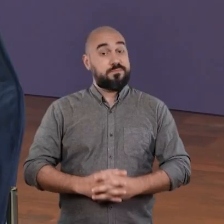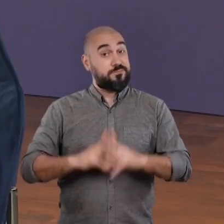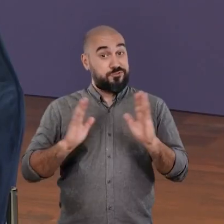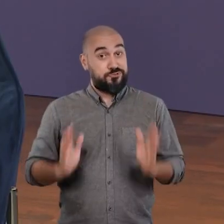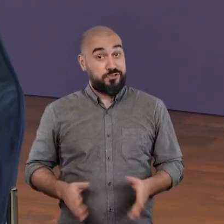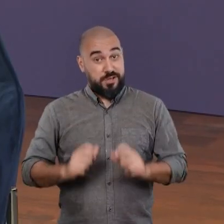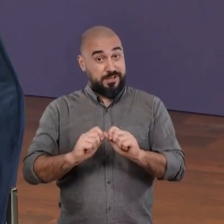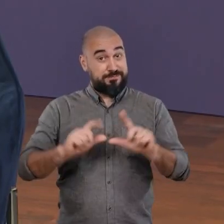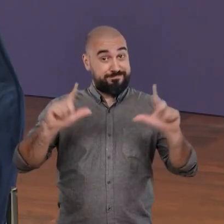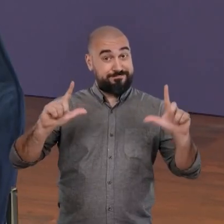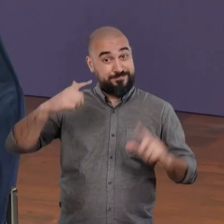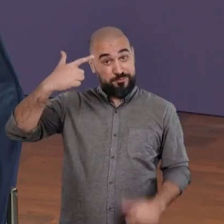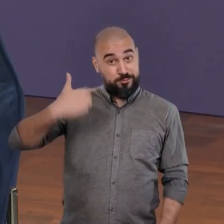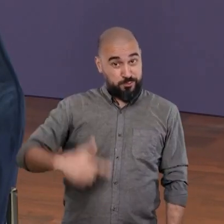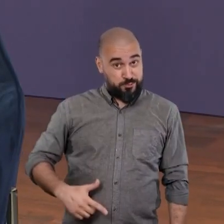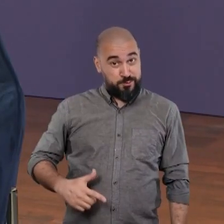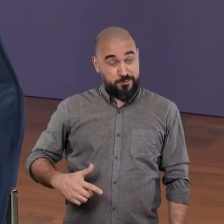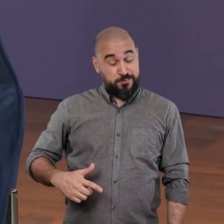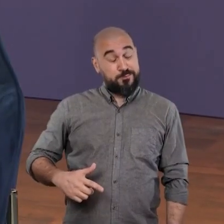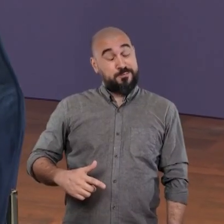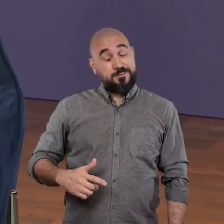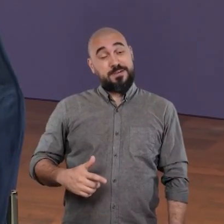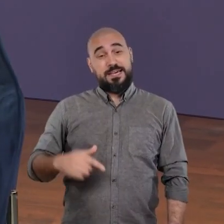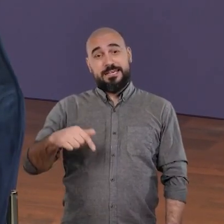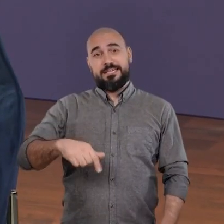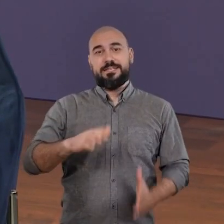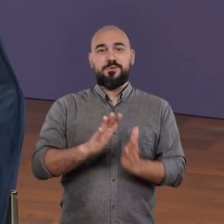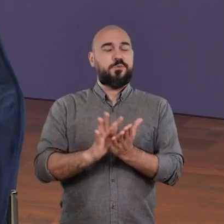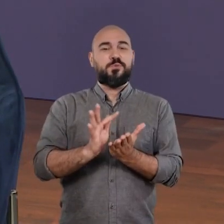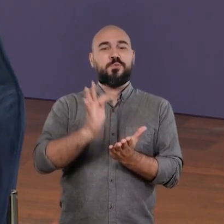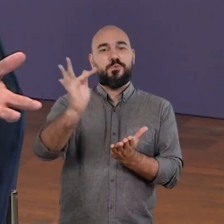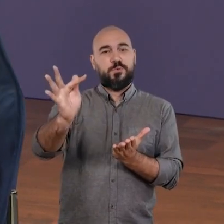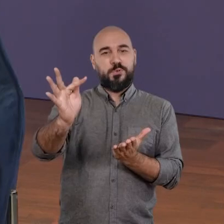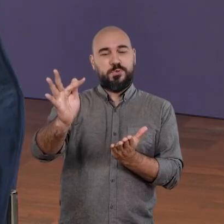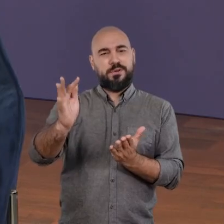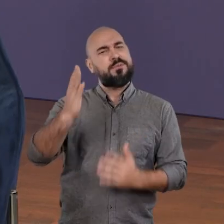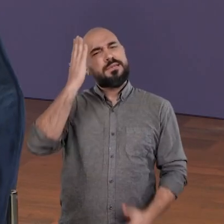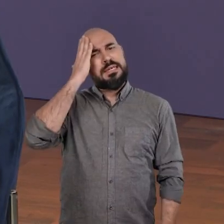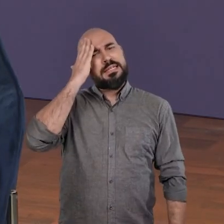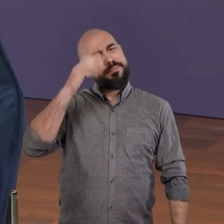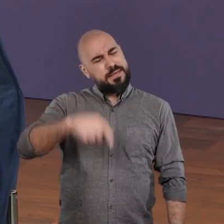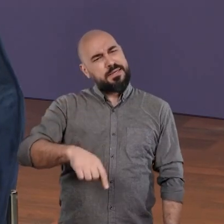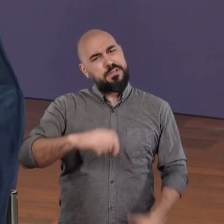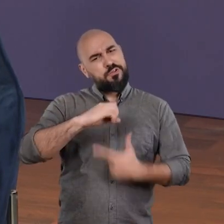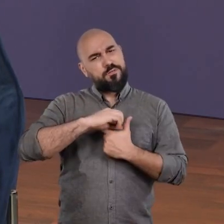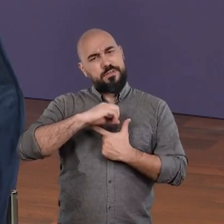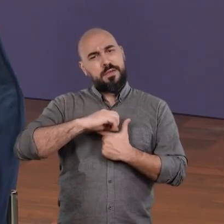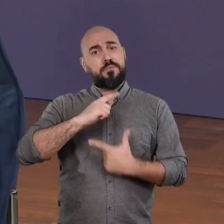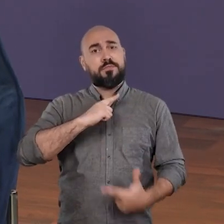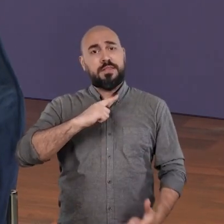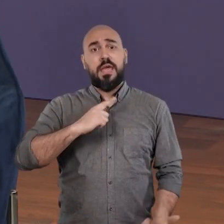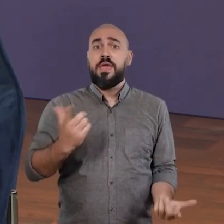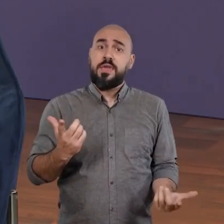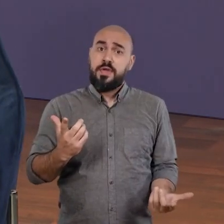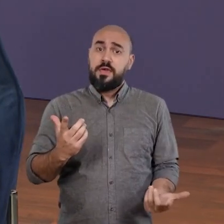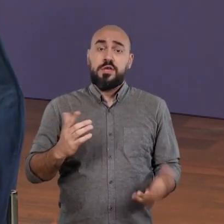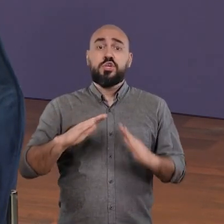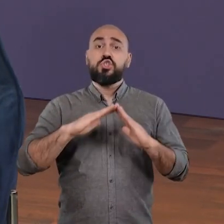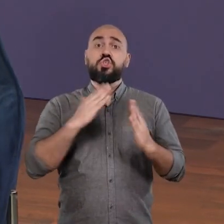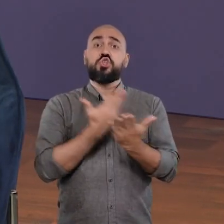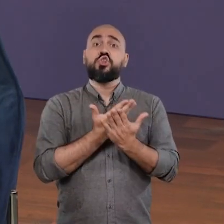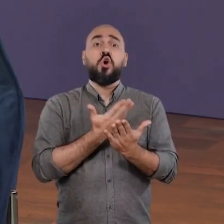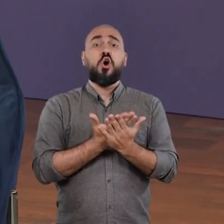Já estamos de volta com o programa A Arena do Futuro. Você sabe que aqui na Novo Tempo nós temos a